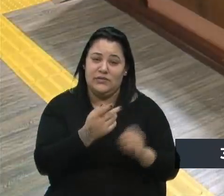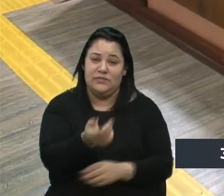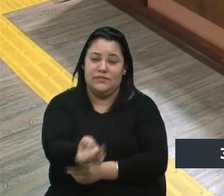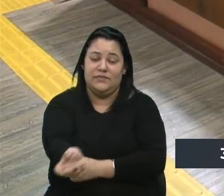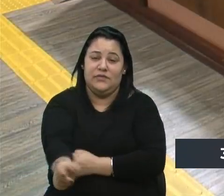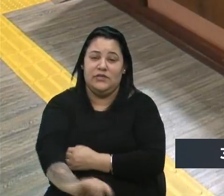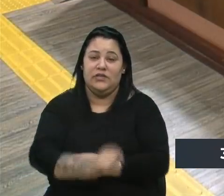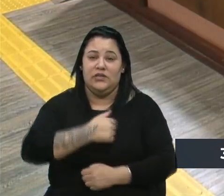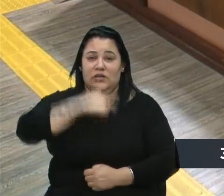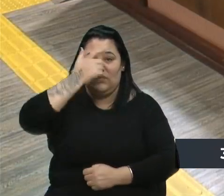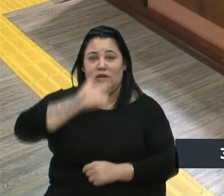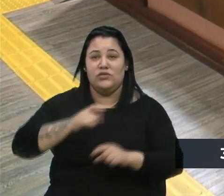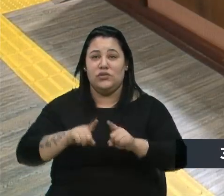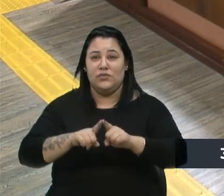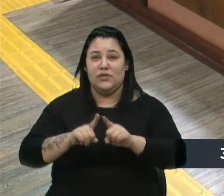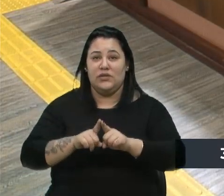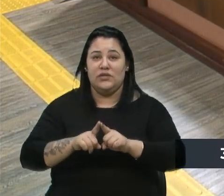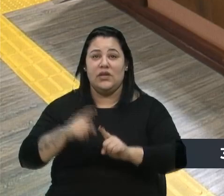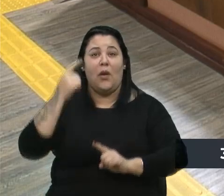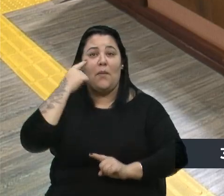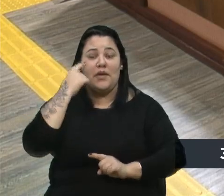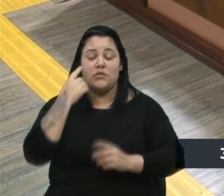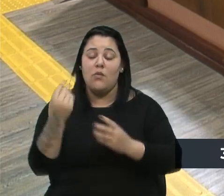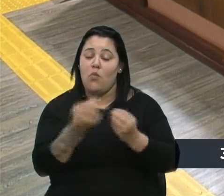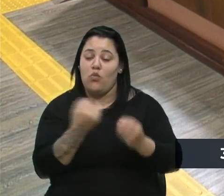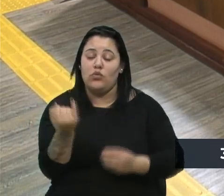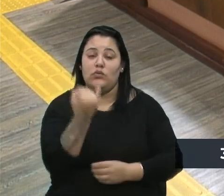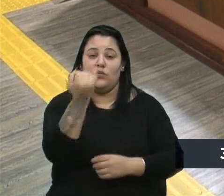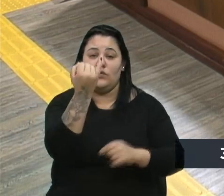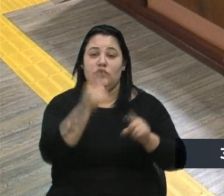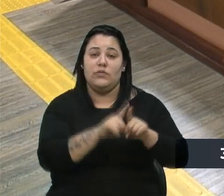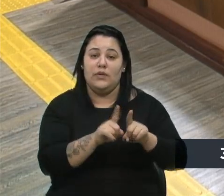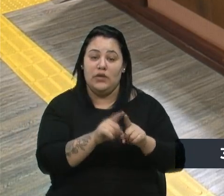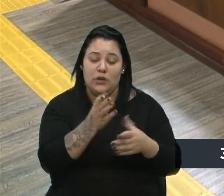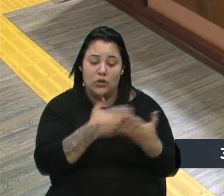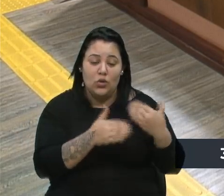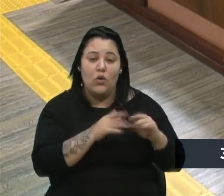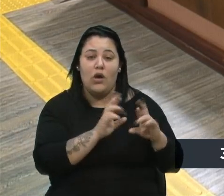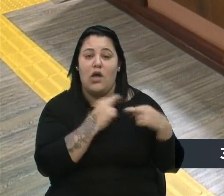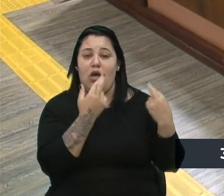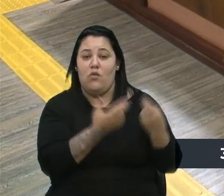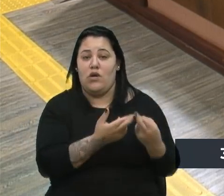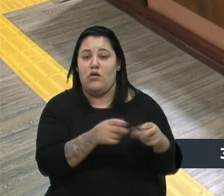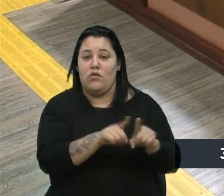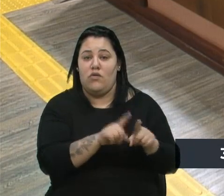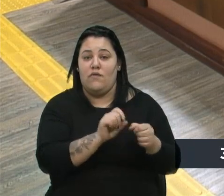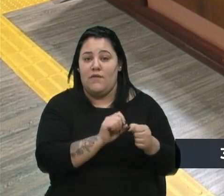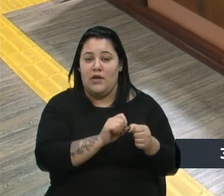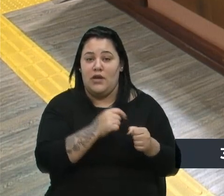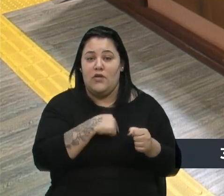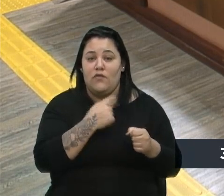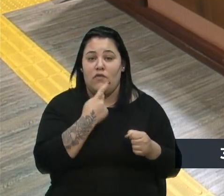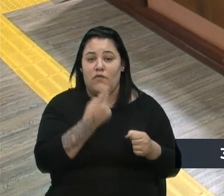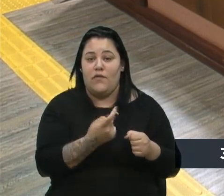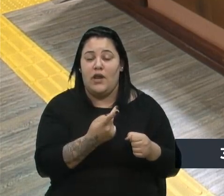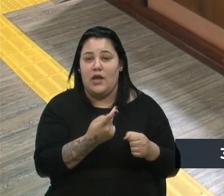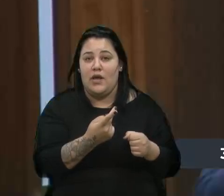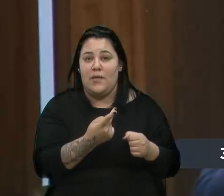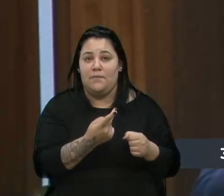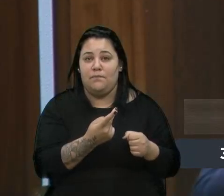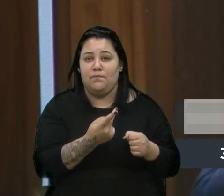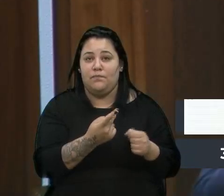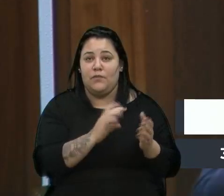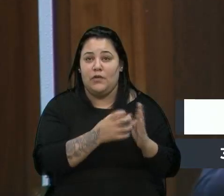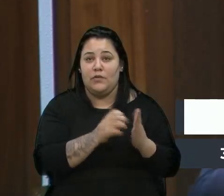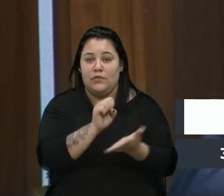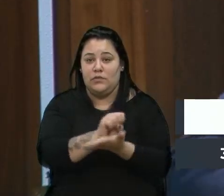acho, e também uma coisa que eu penso que é muito importante, todas as reuniões, eu vou falar pela frente parlamentar que eu presido, que é de